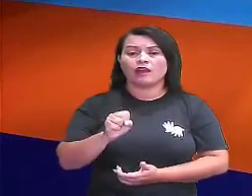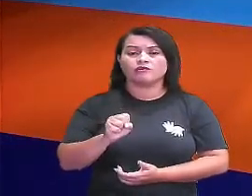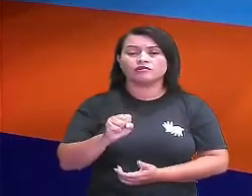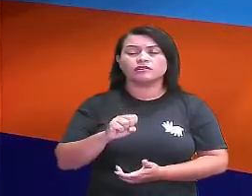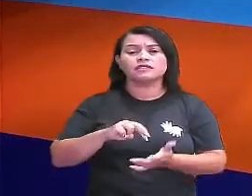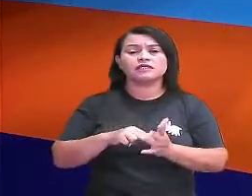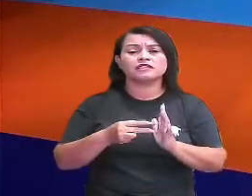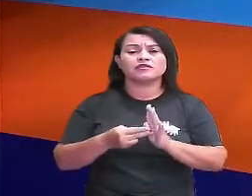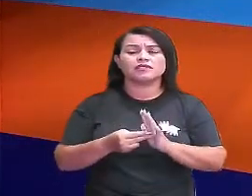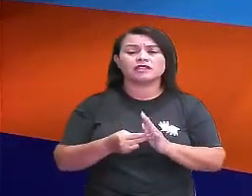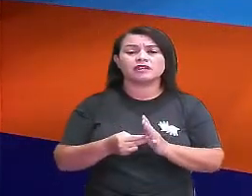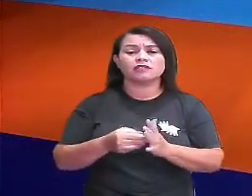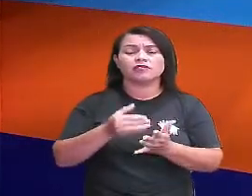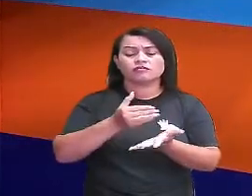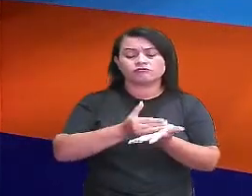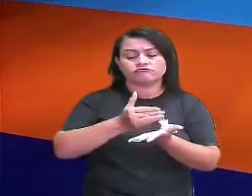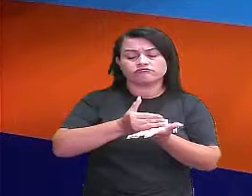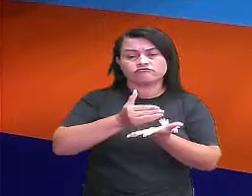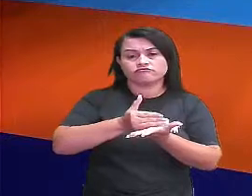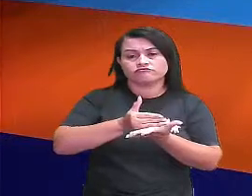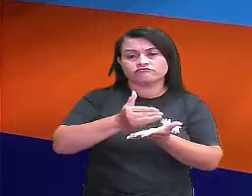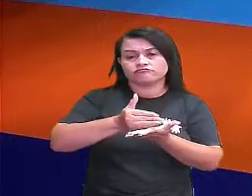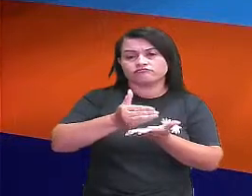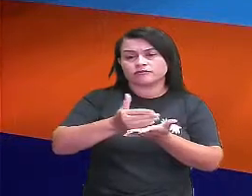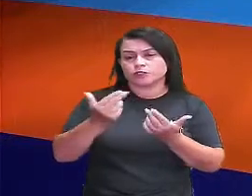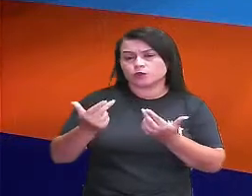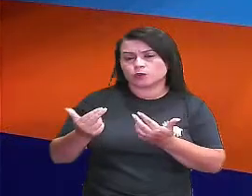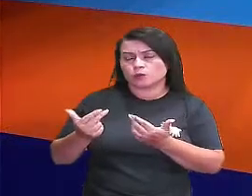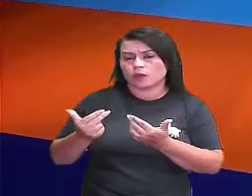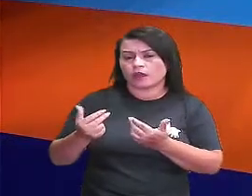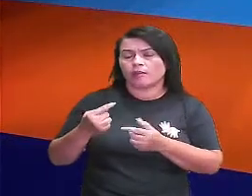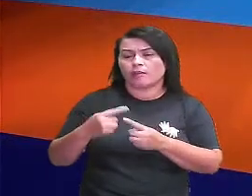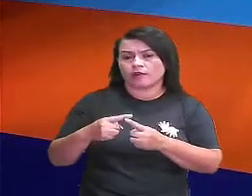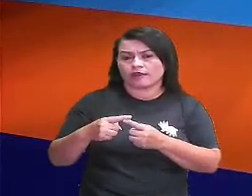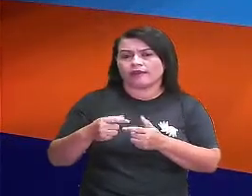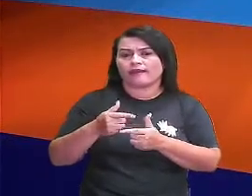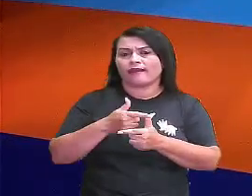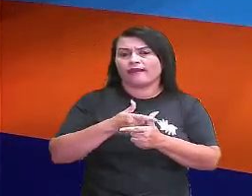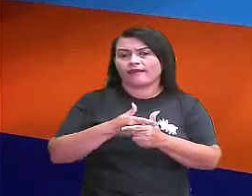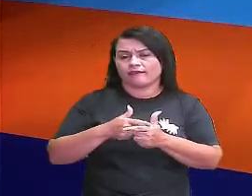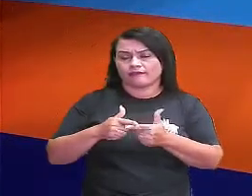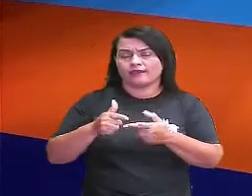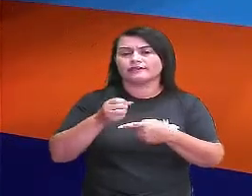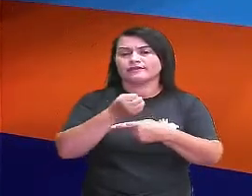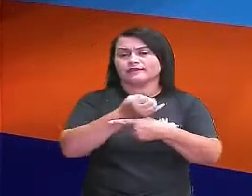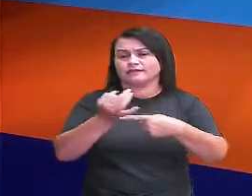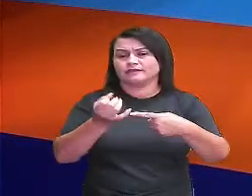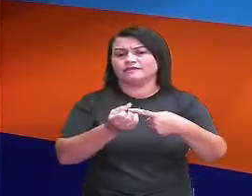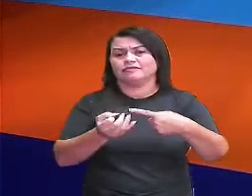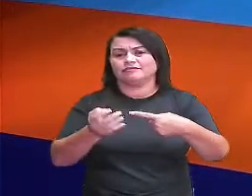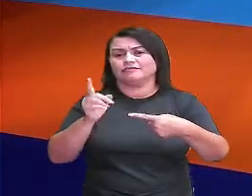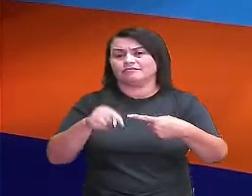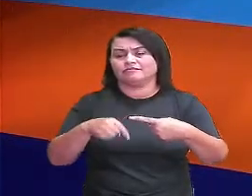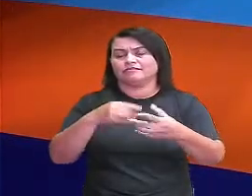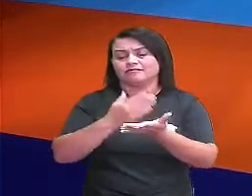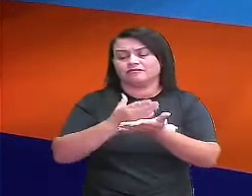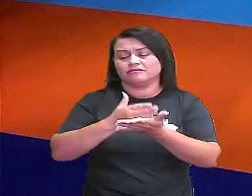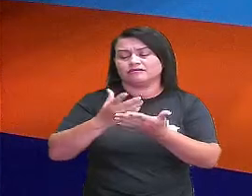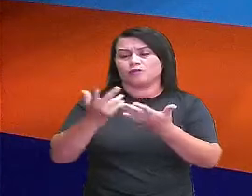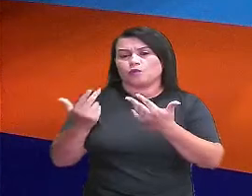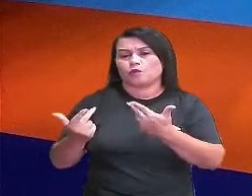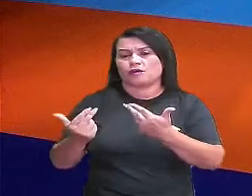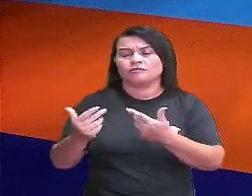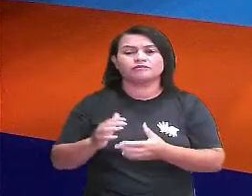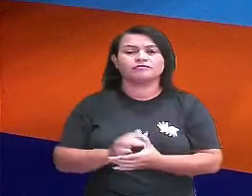divisão de partes iguais. Por quê? Porque a fração é divisão em partes iguais, tá certo? E aí foi